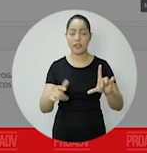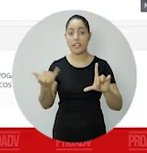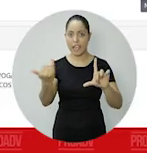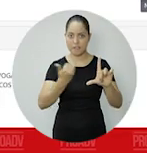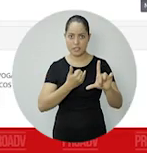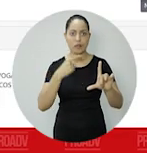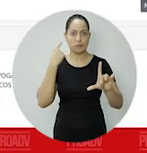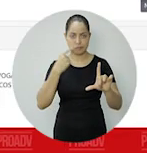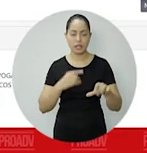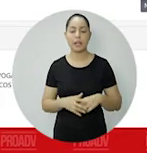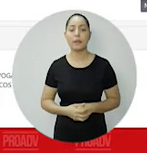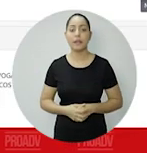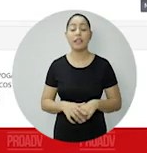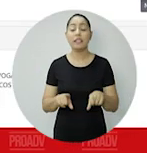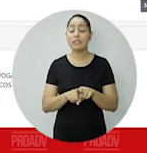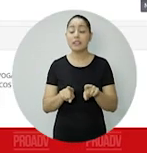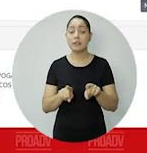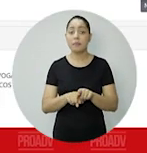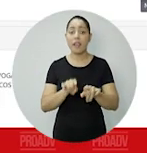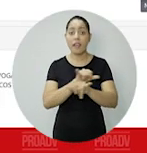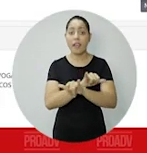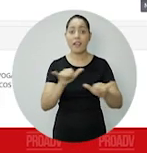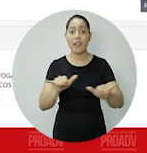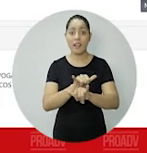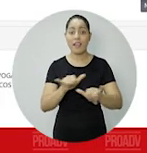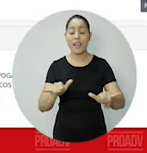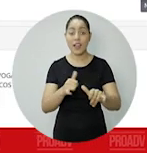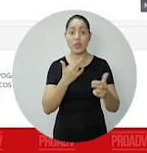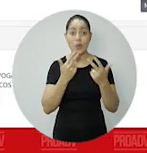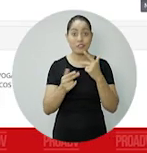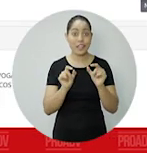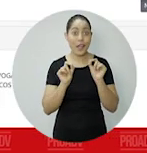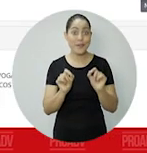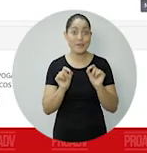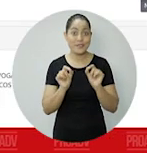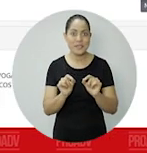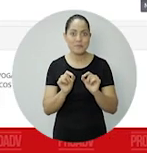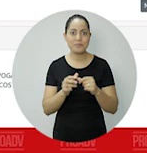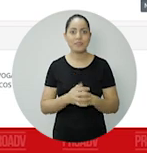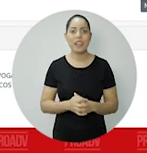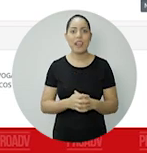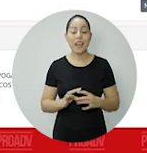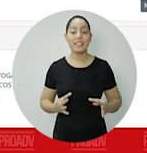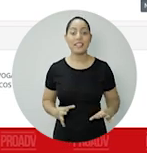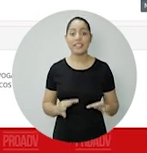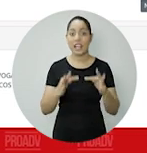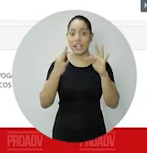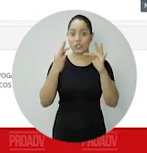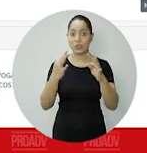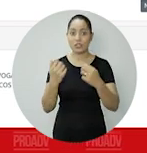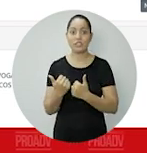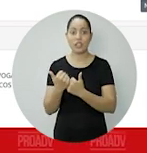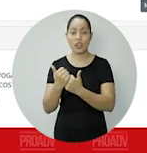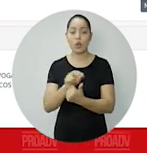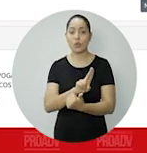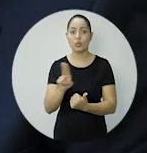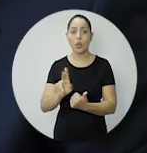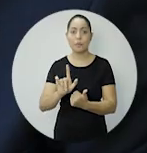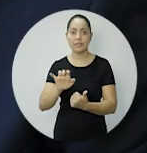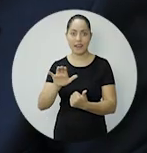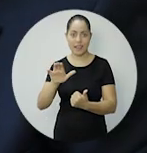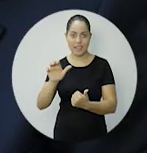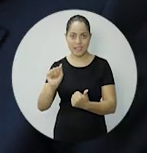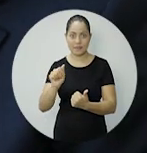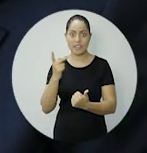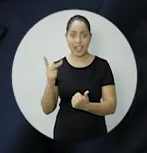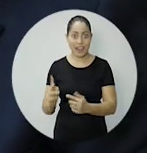colocadas nessa widget que é avisado a ele. E nas publicações ele tem uma grande novidade, que a inteligência artificial, nosso assistente